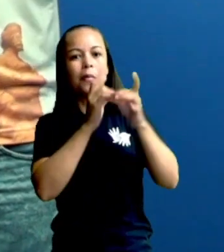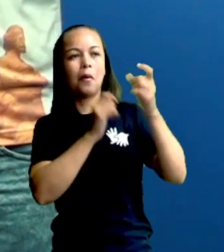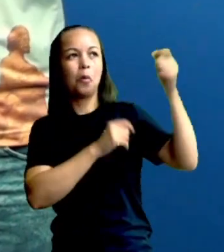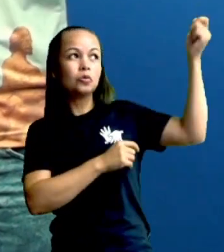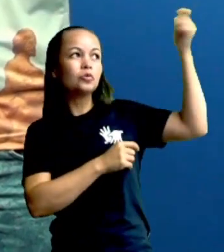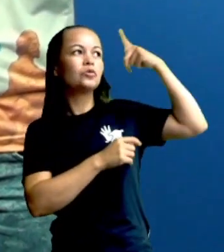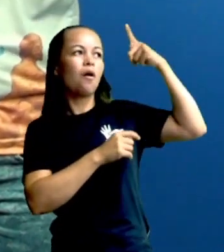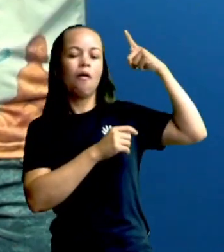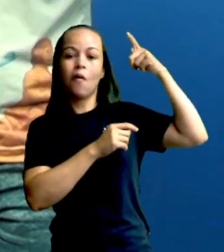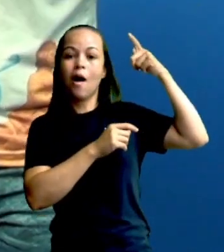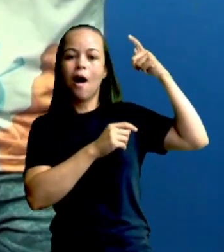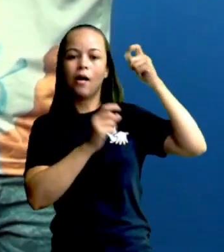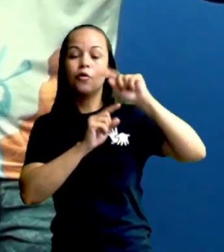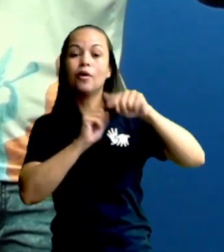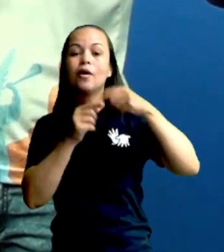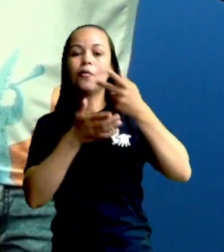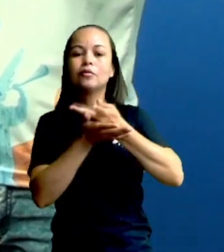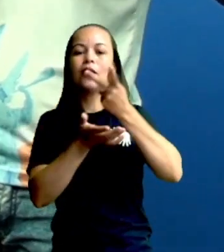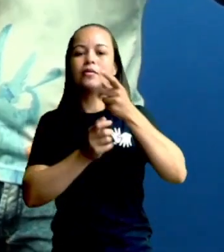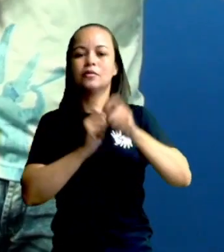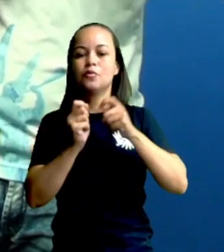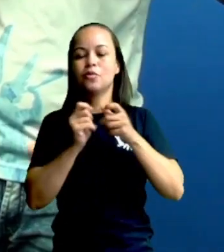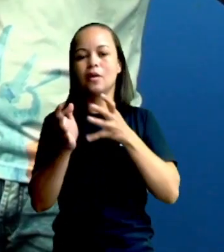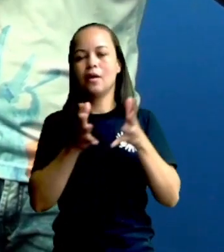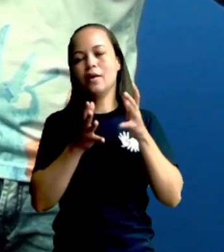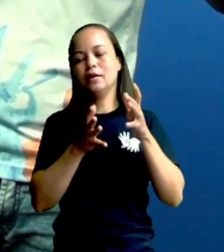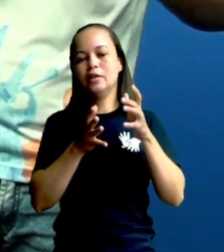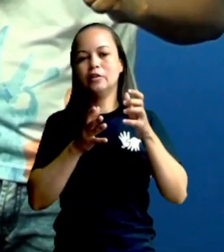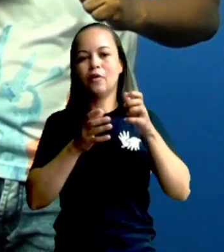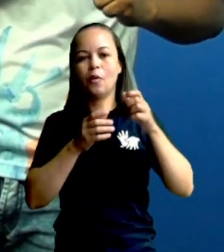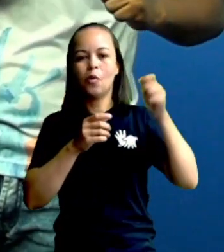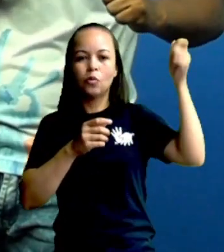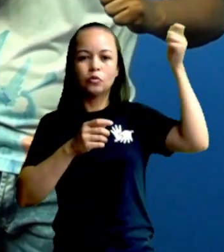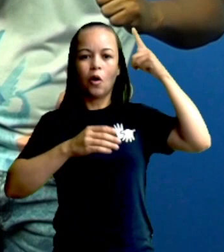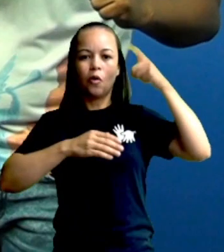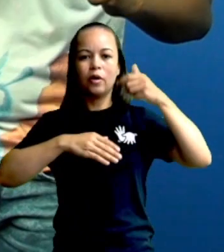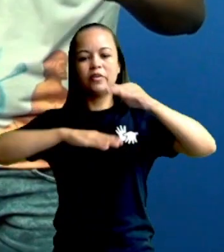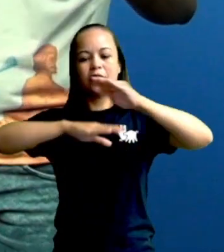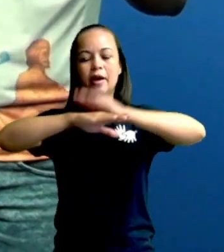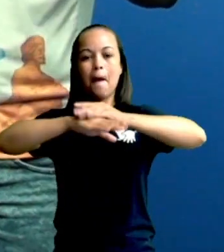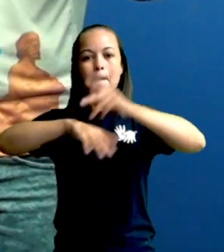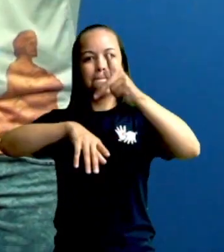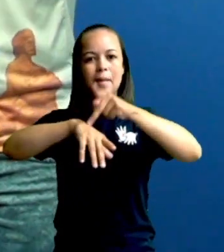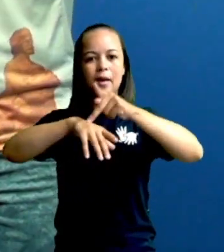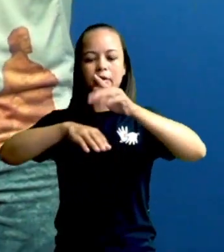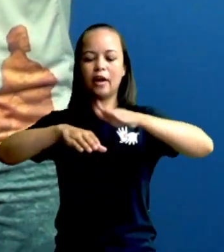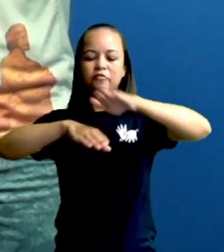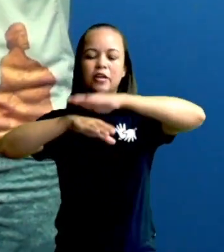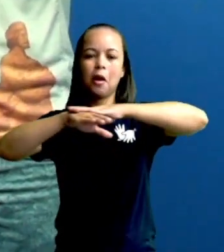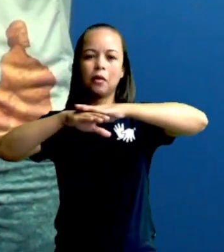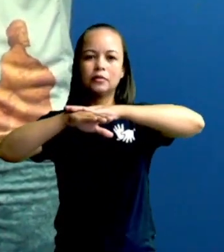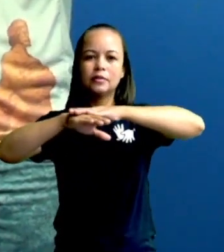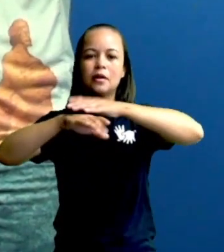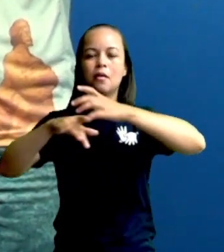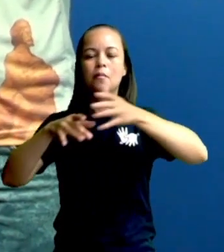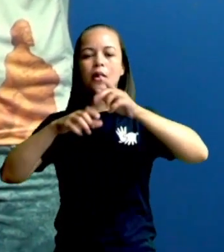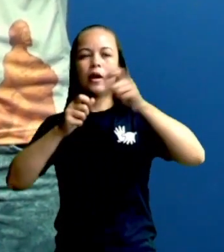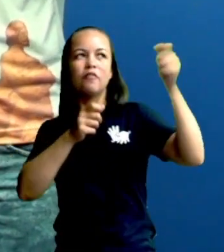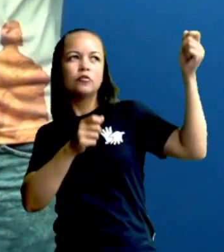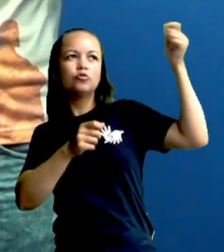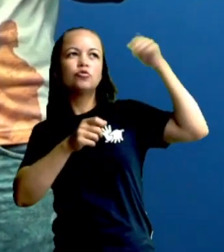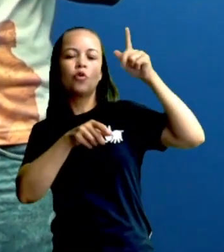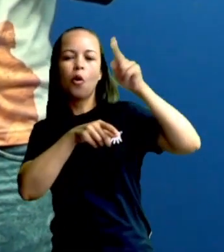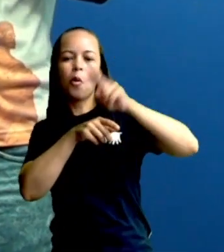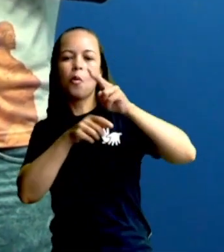poder realizar suas atividades diárias de procura de alimento, de reprodução. Então, além disso,